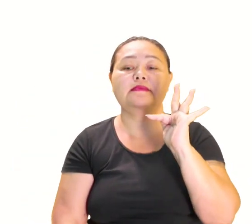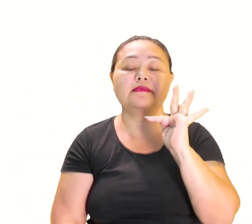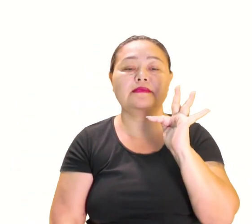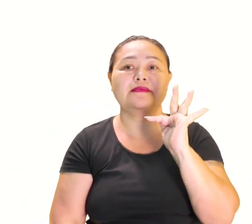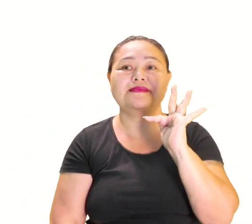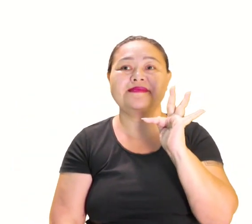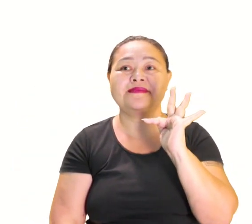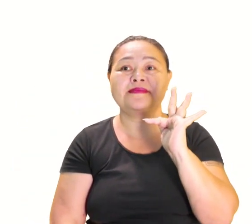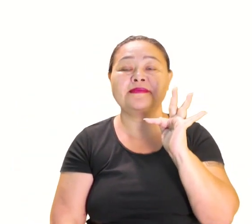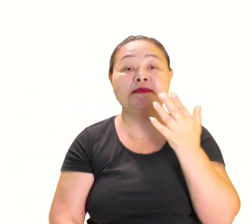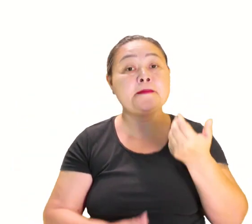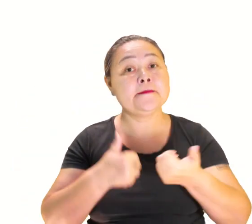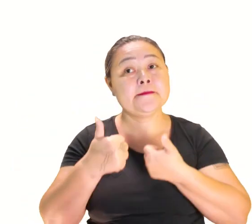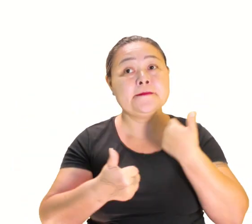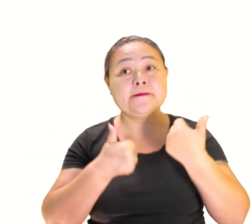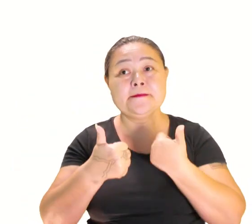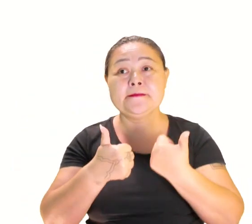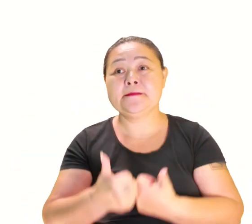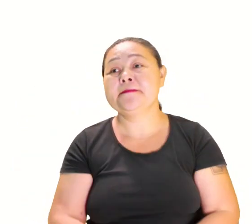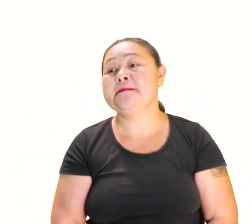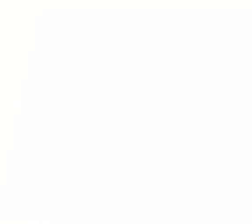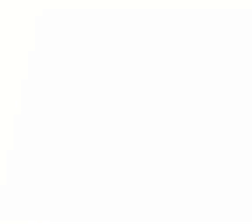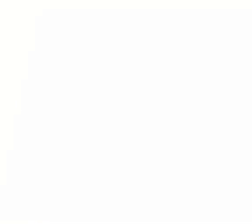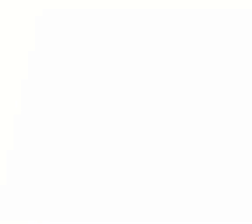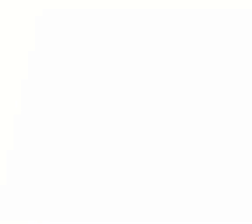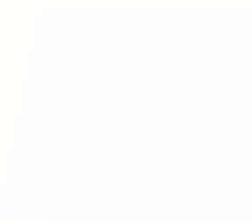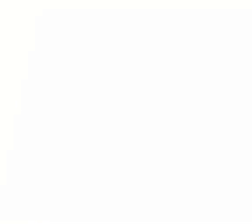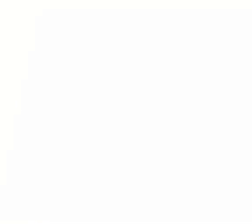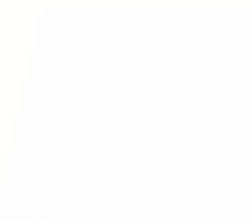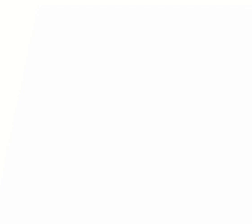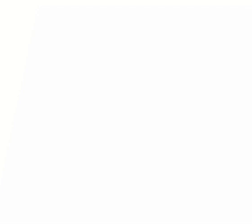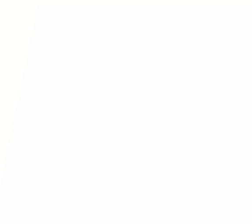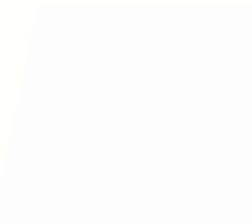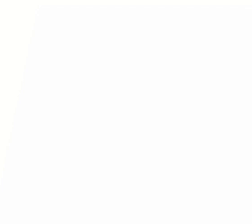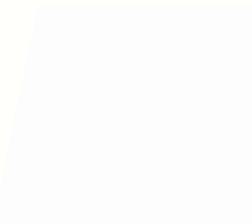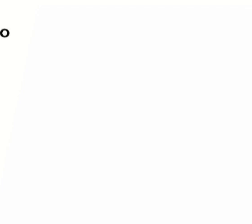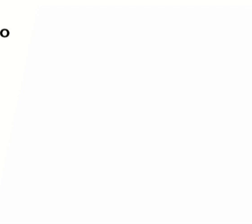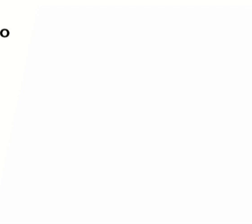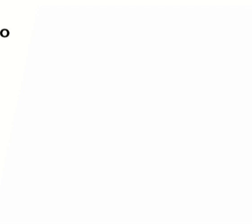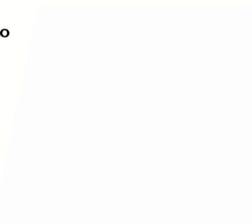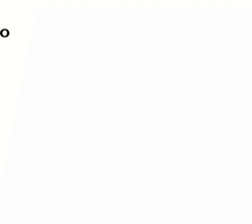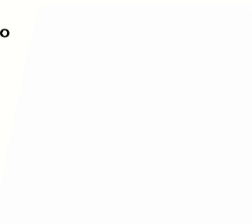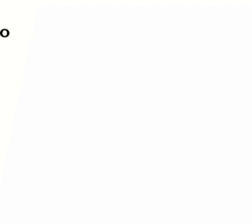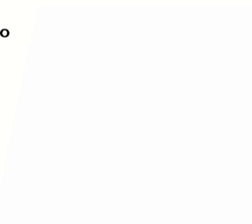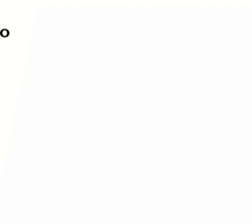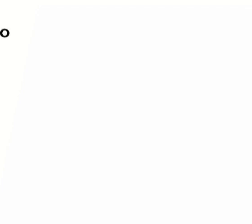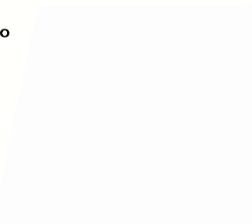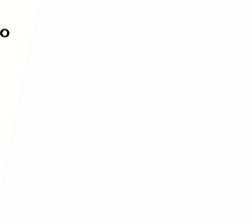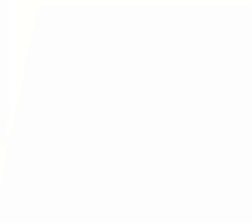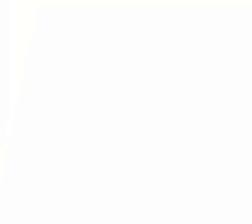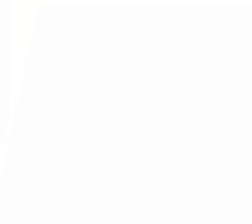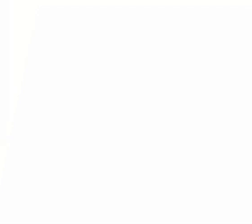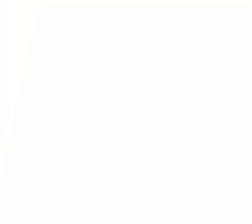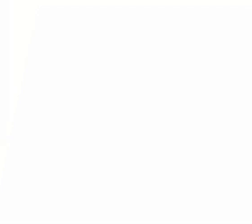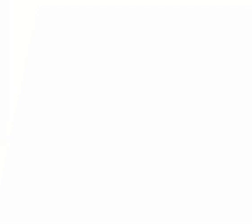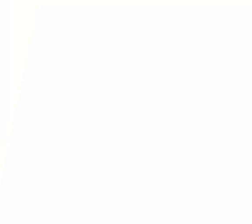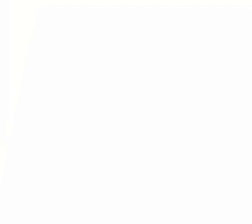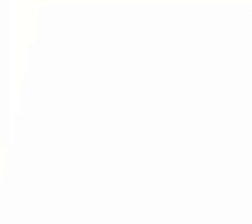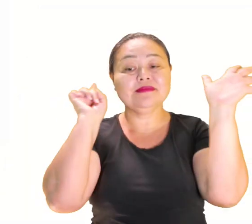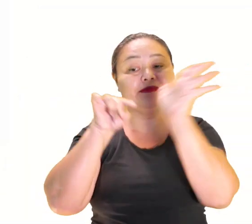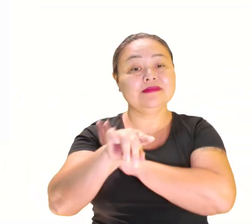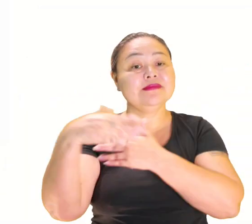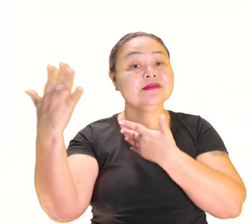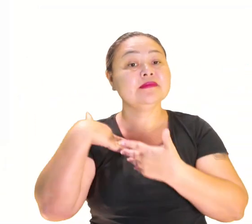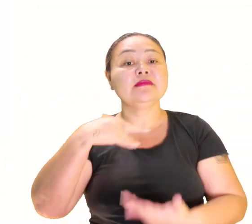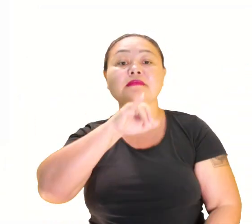Beleza, beleza? Foi. Foi? Então pronto. Vamos lá, então, se liga no Enem. A pergunta